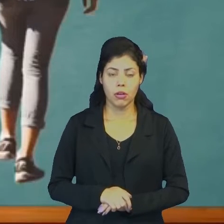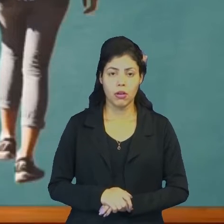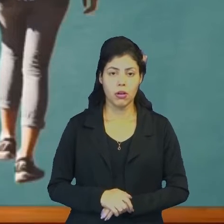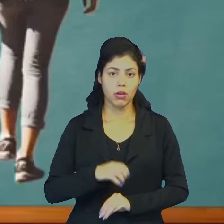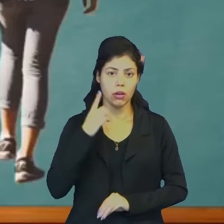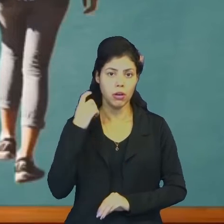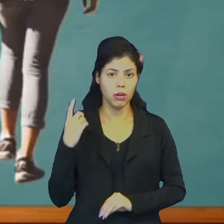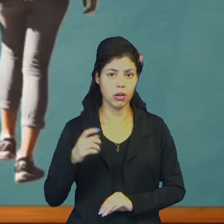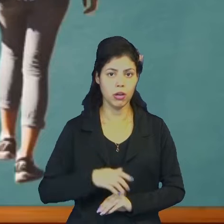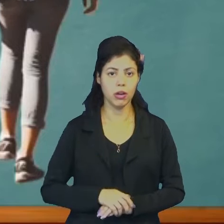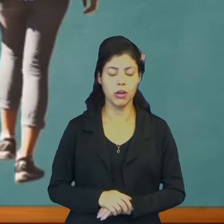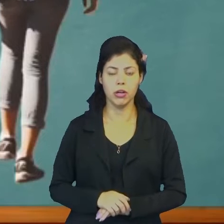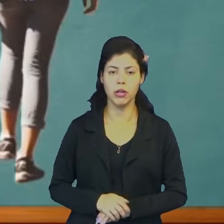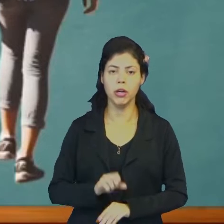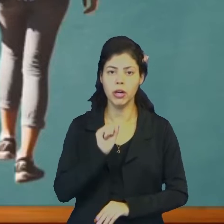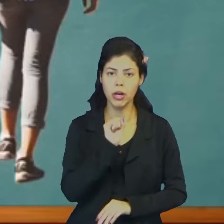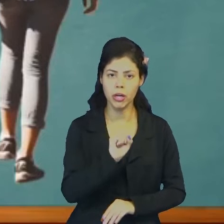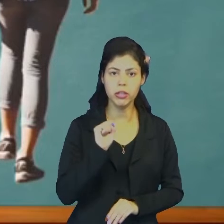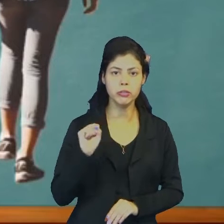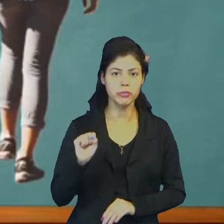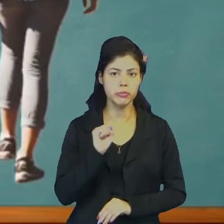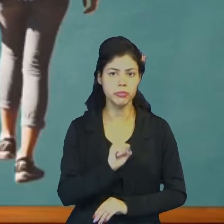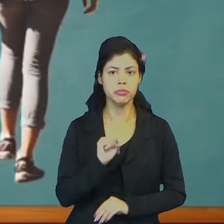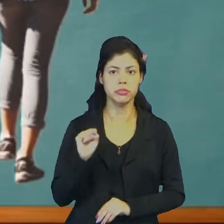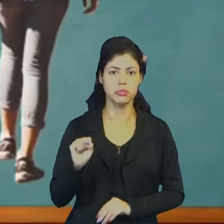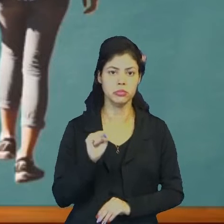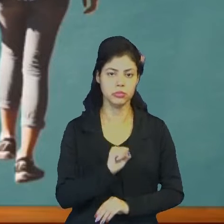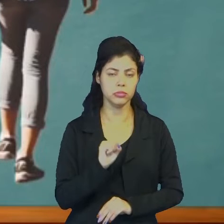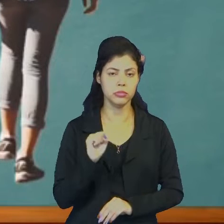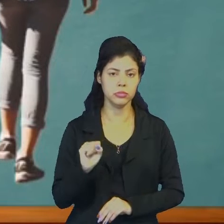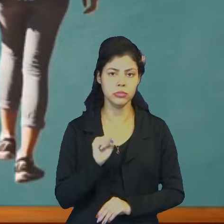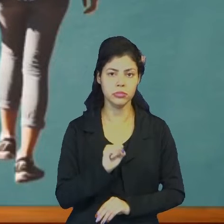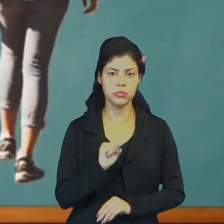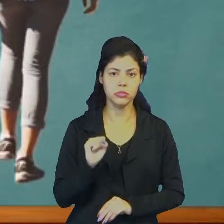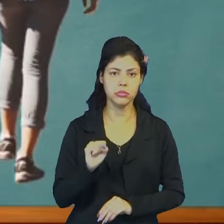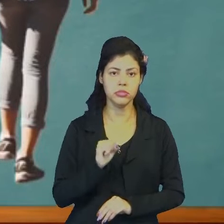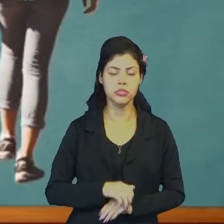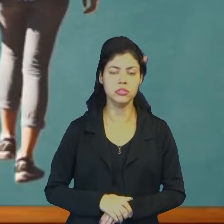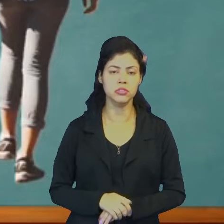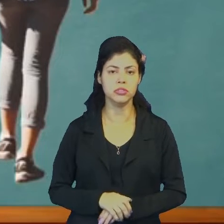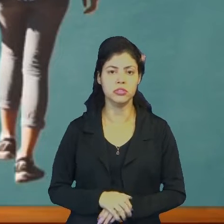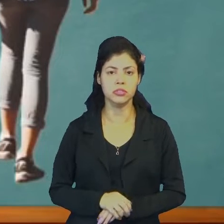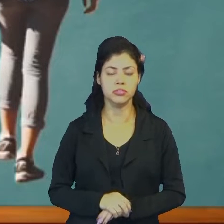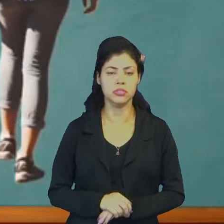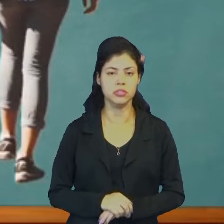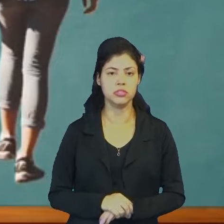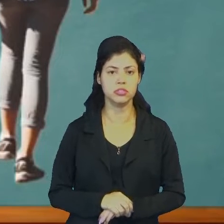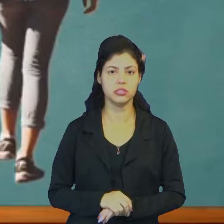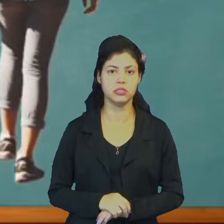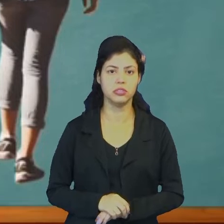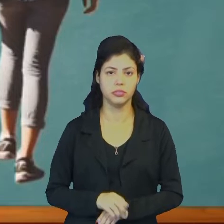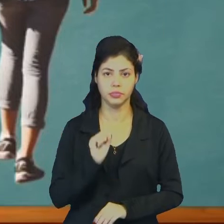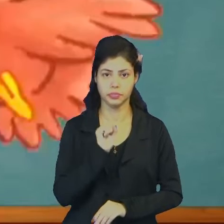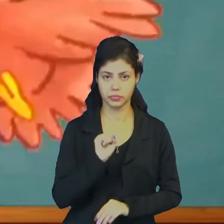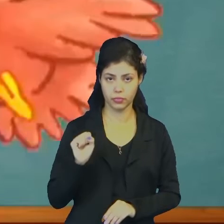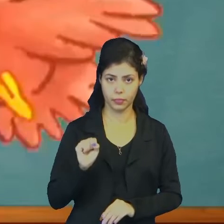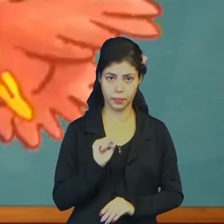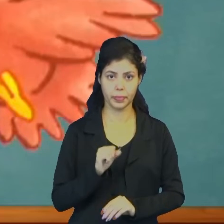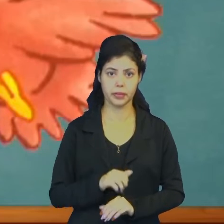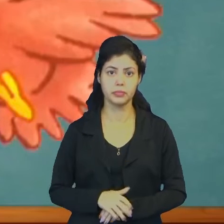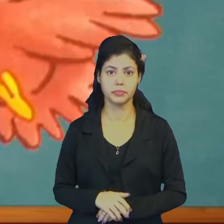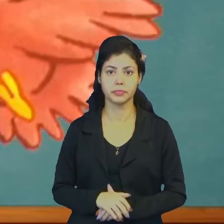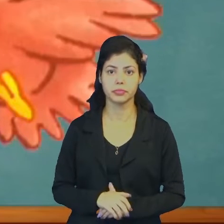é pessoa. Eu tenho som de S, soa. Eu vou usar dois S's.